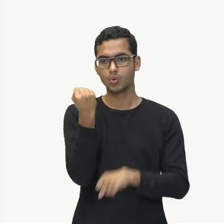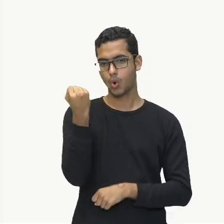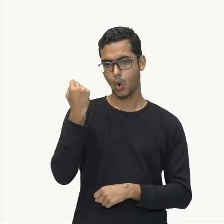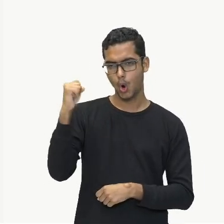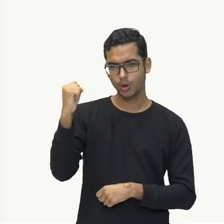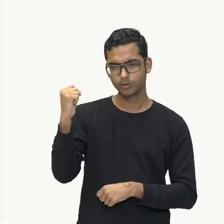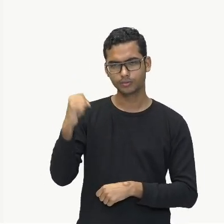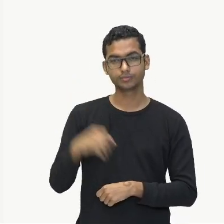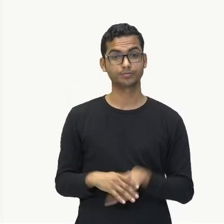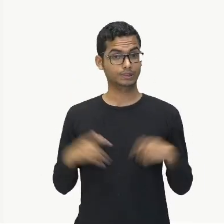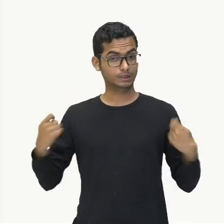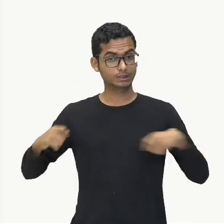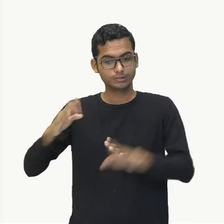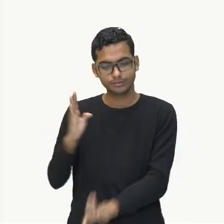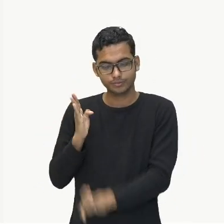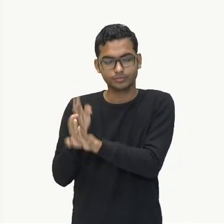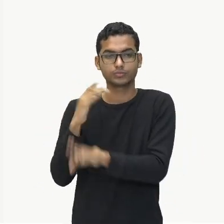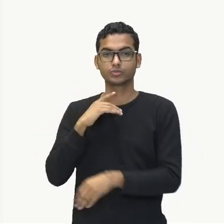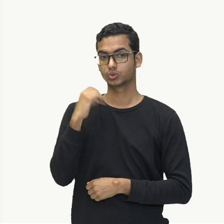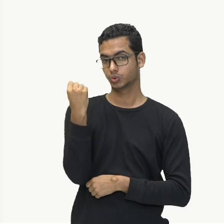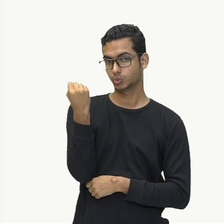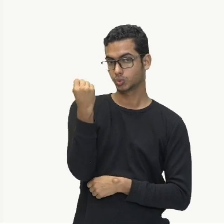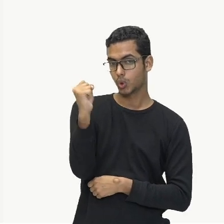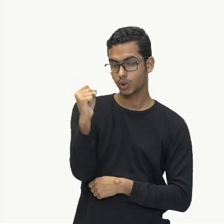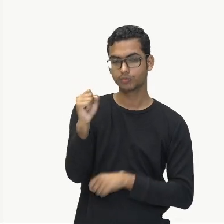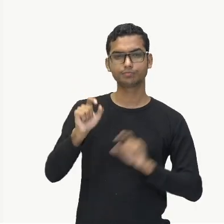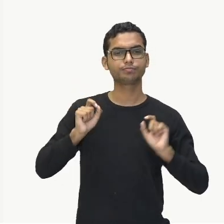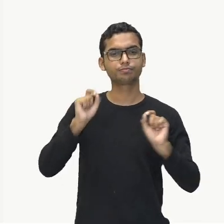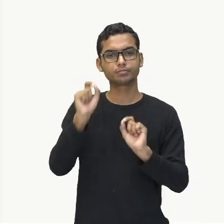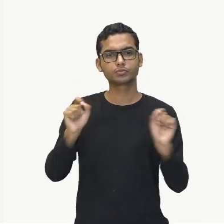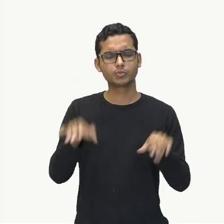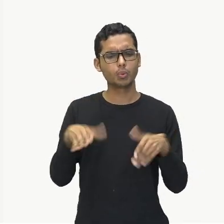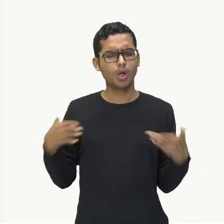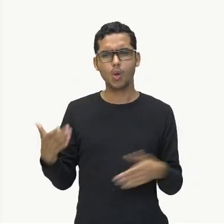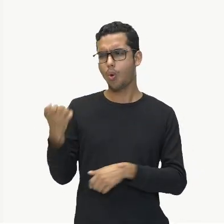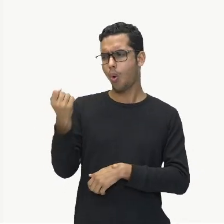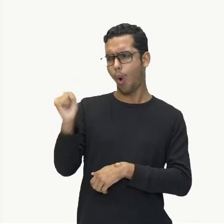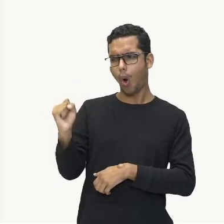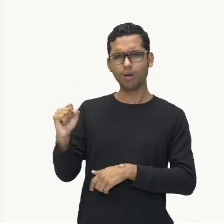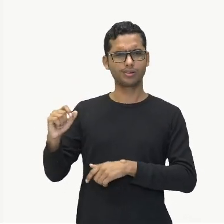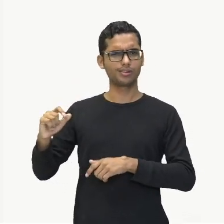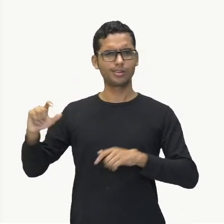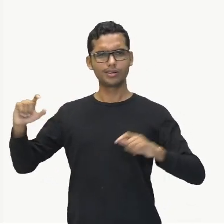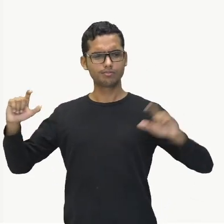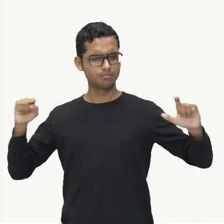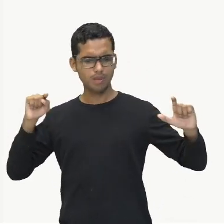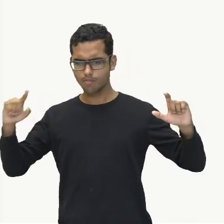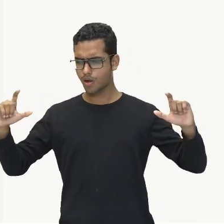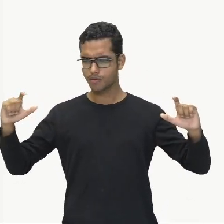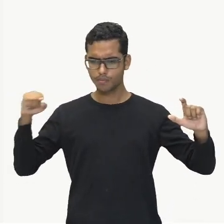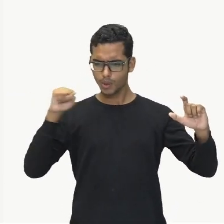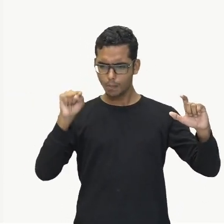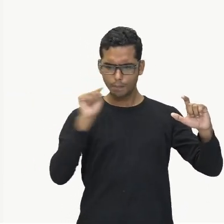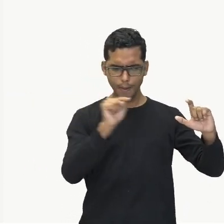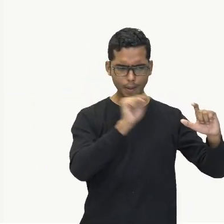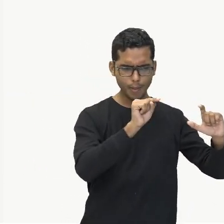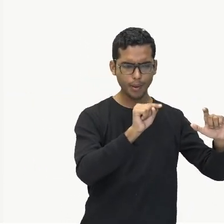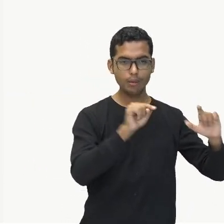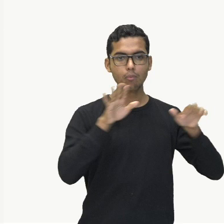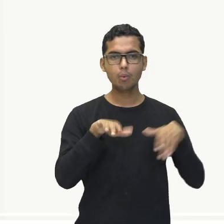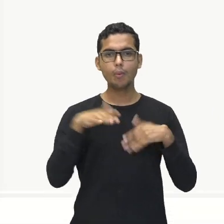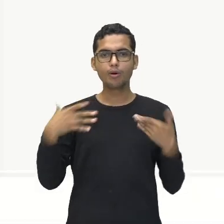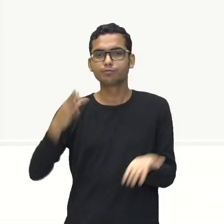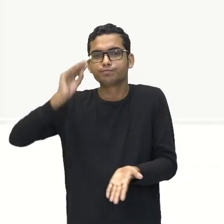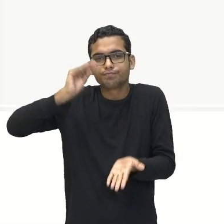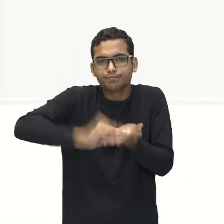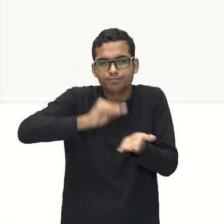Nós temos que encontrar quem são os 8 termos que estão faltando aí no meio,